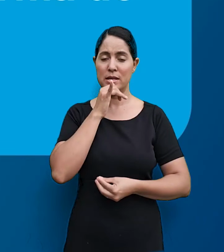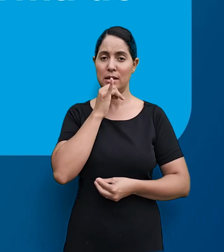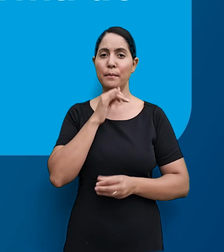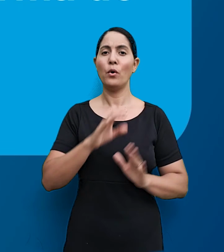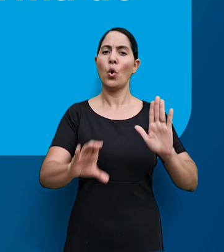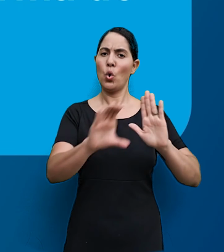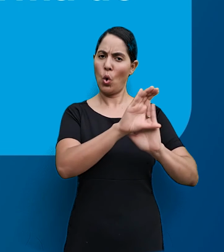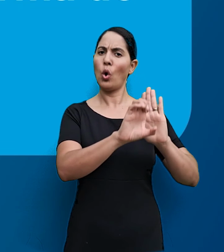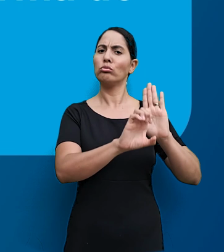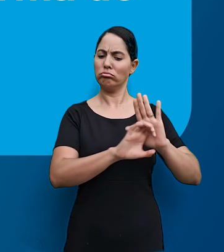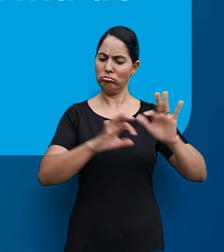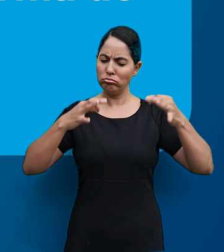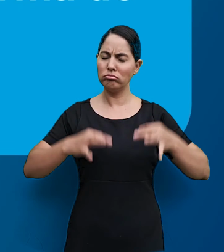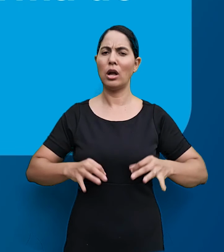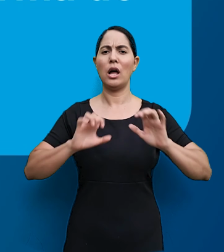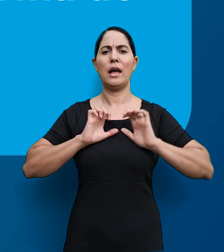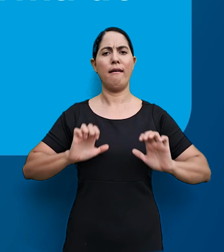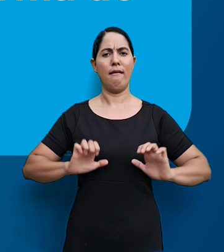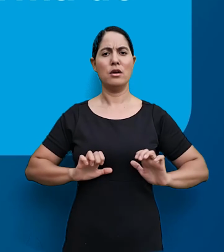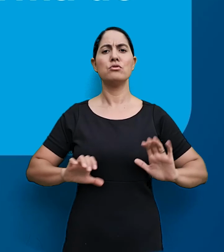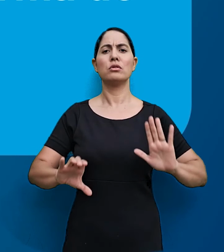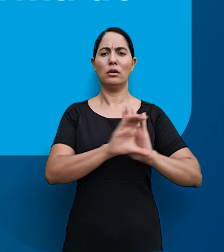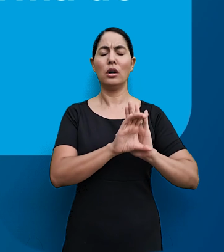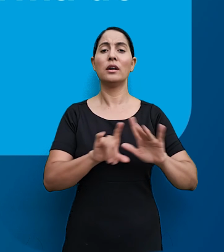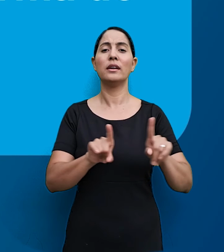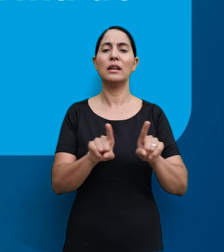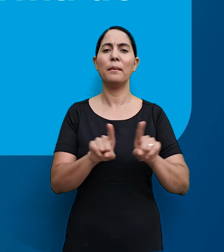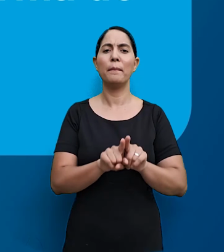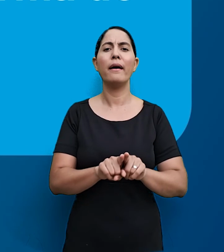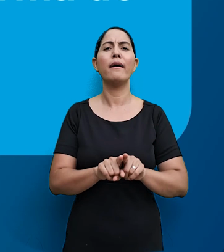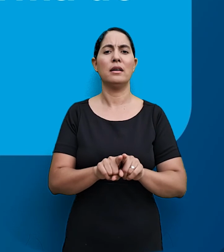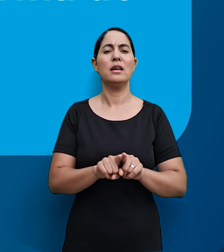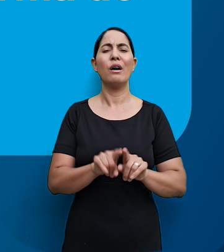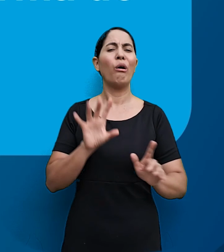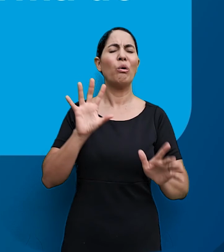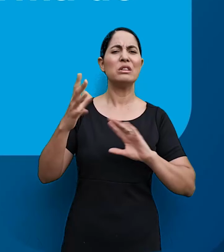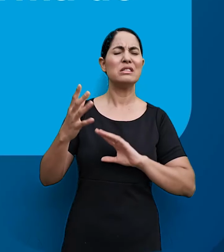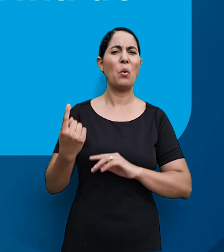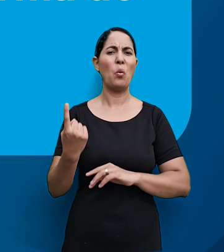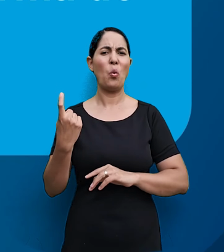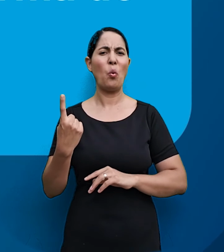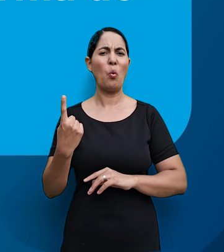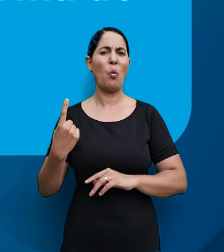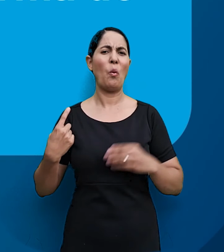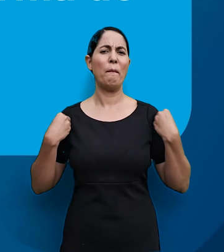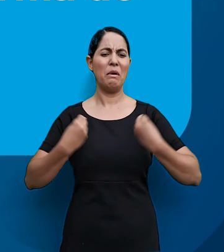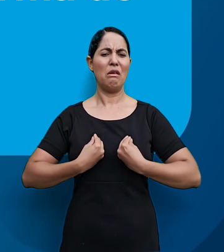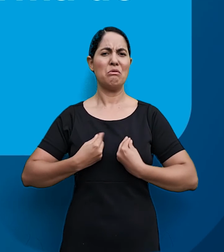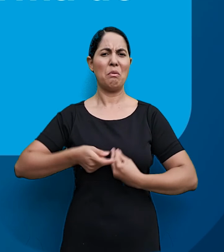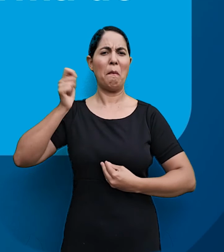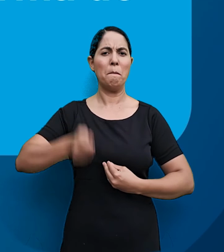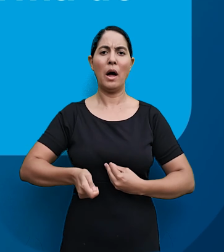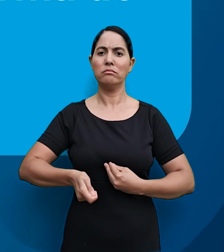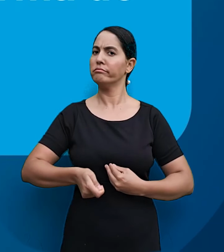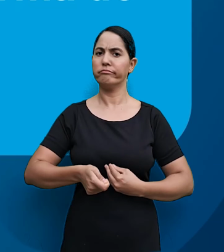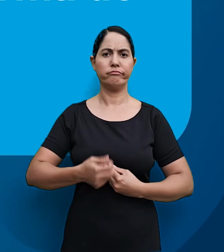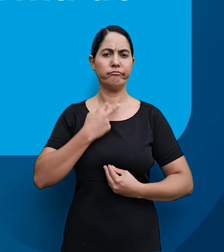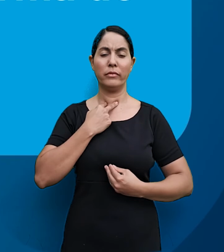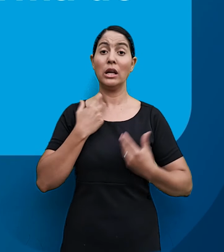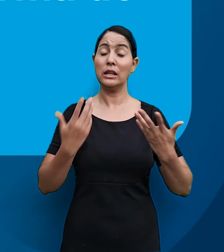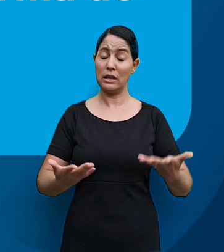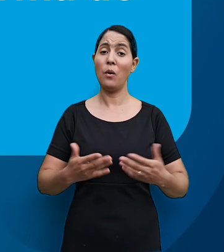de mandatos e de limites às decisões monocráticas, sempre à luz da Constituição e das necessidades gerais de reforma do